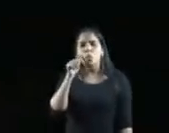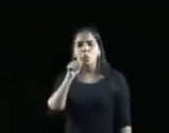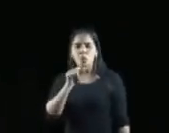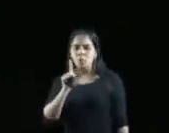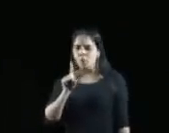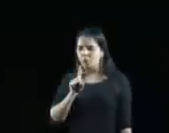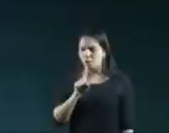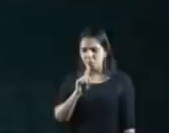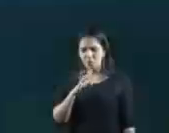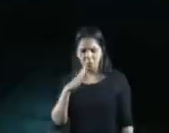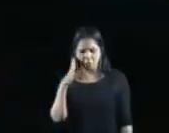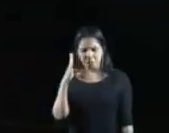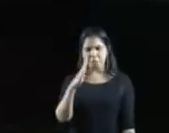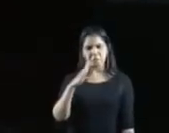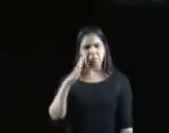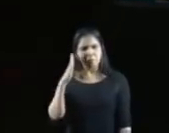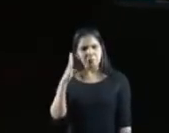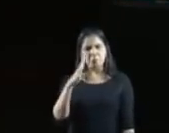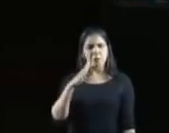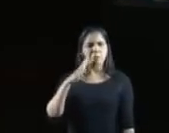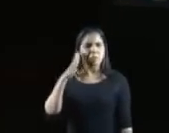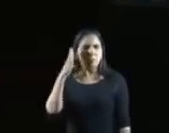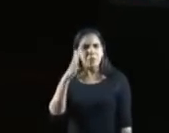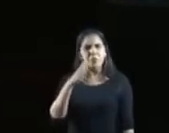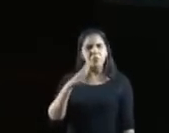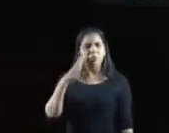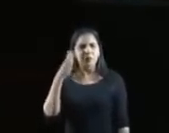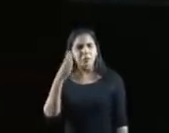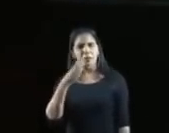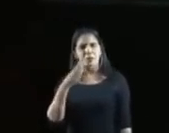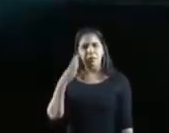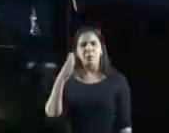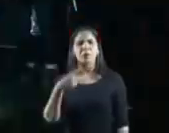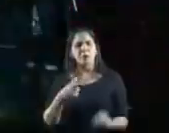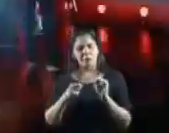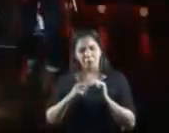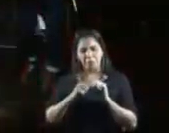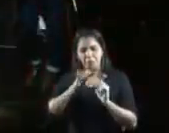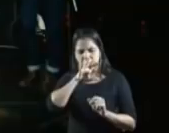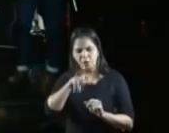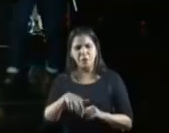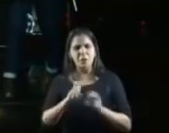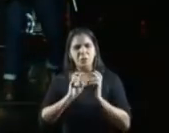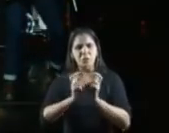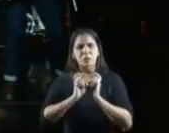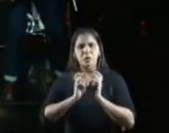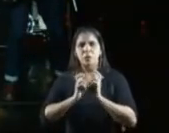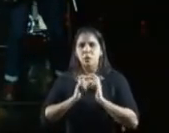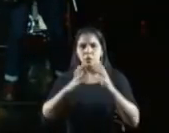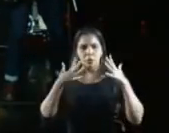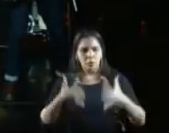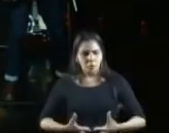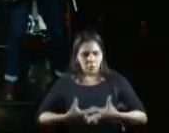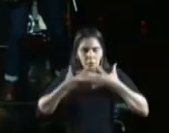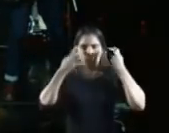passando mal, vagabundo esperando o neném. De repente veio o